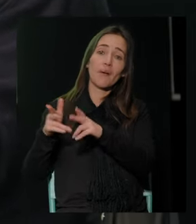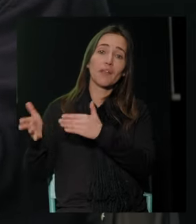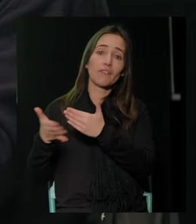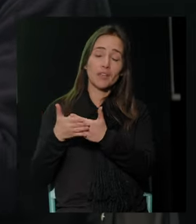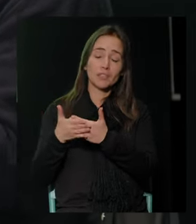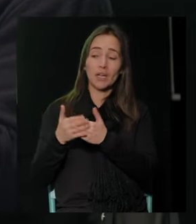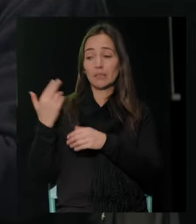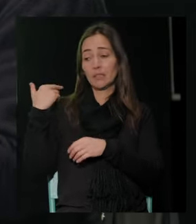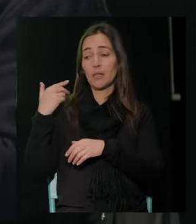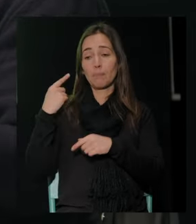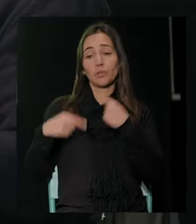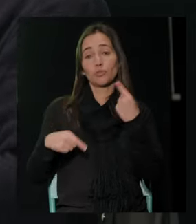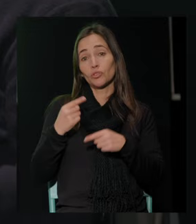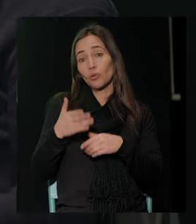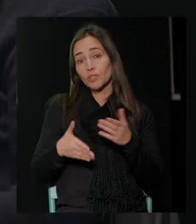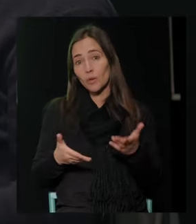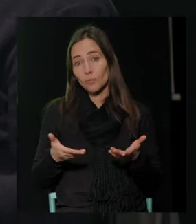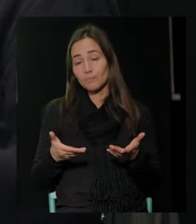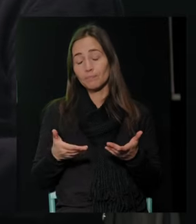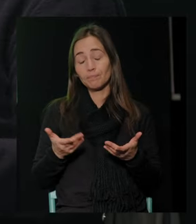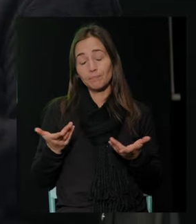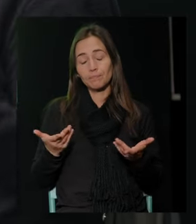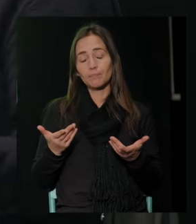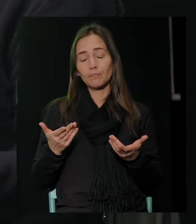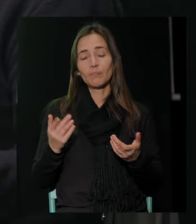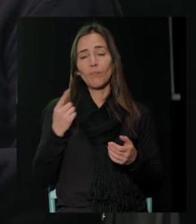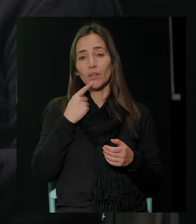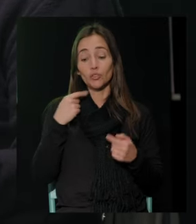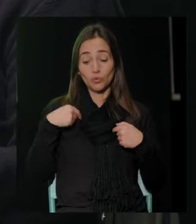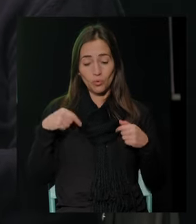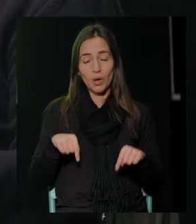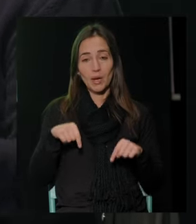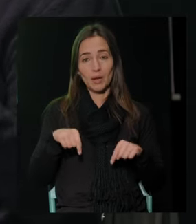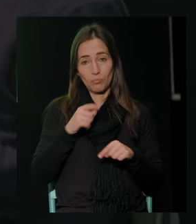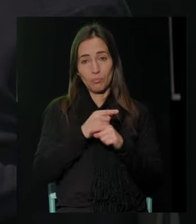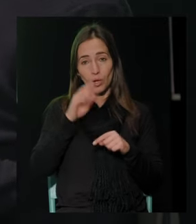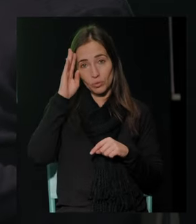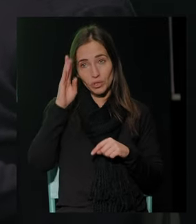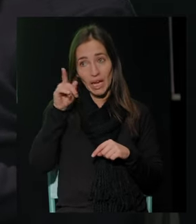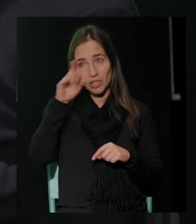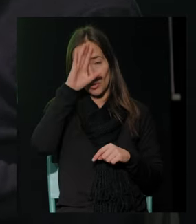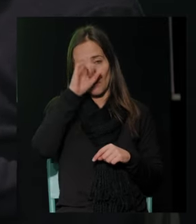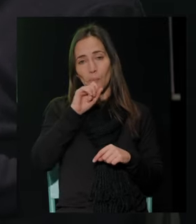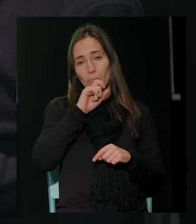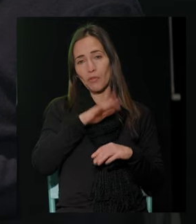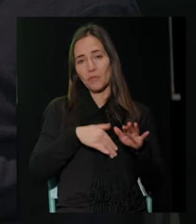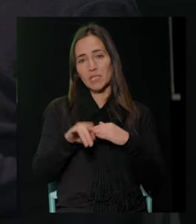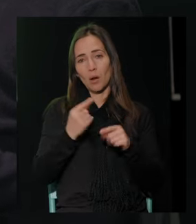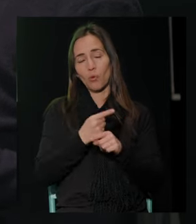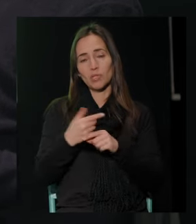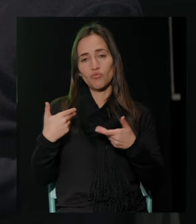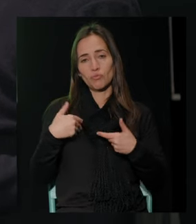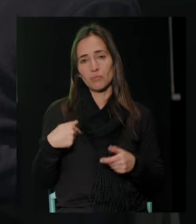que aconteceu em Matosinhos, pronto. E ele dizia, eu estou aqui porque sei que este governo pode fazer alguma coisa por